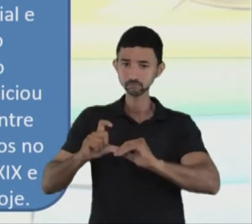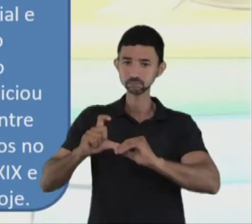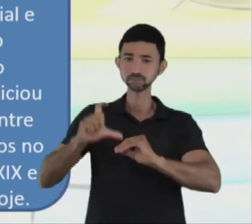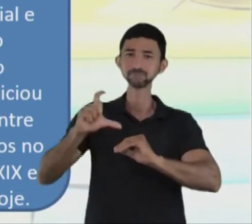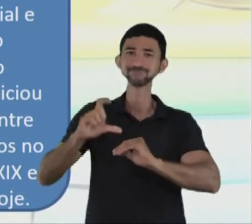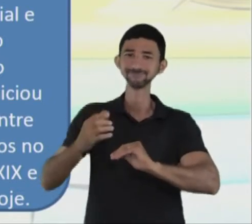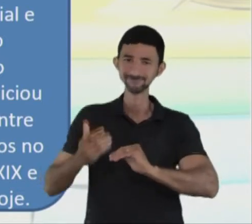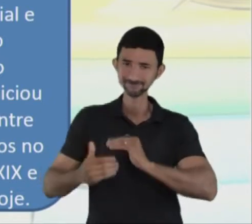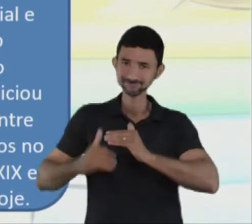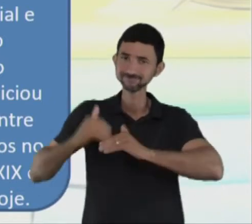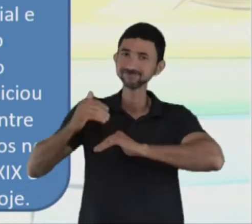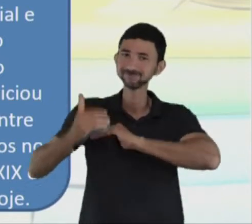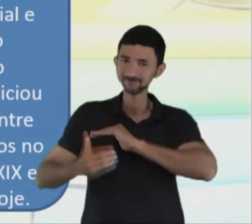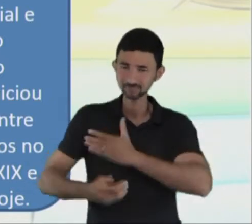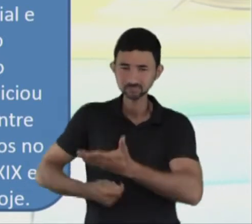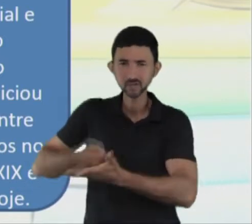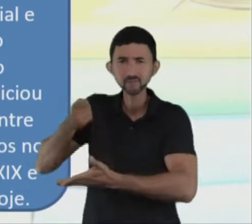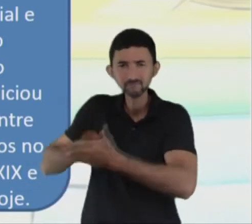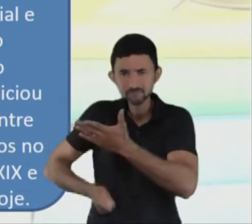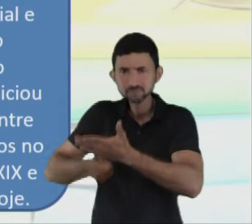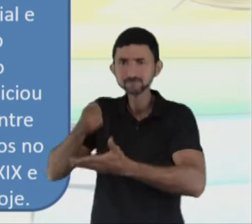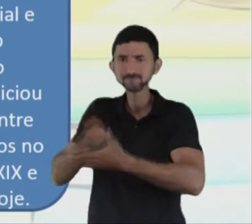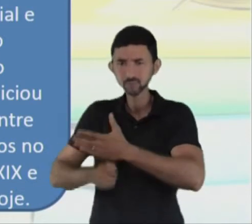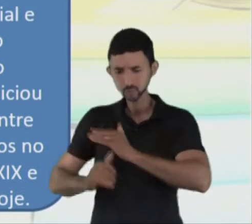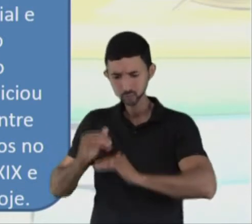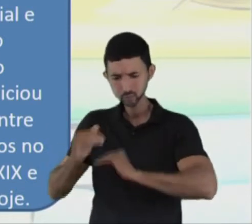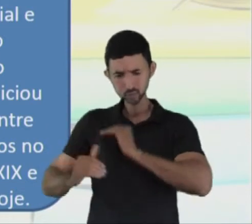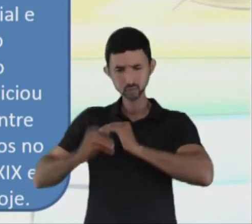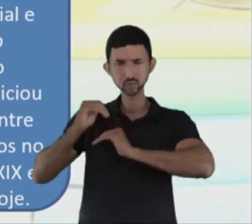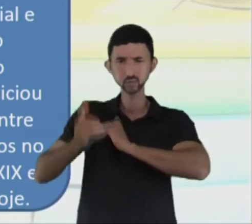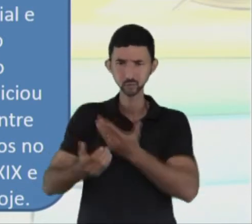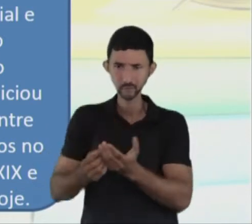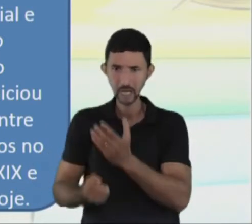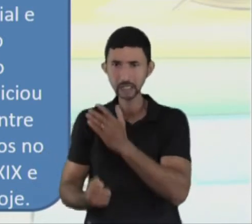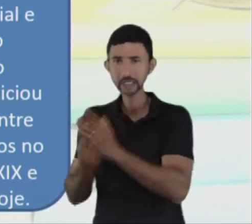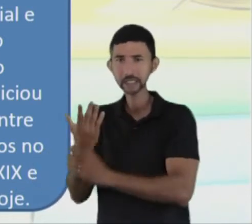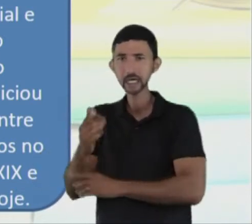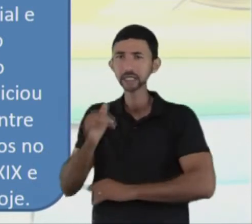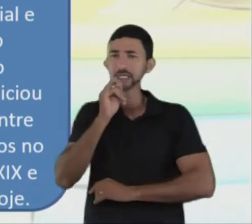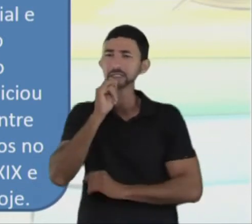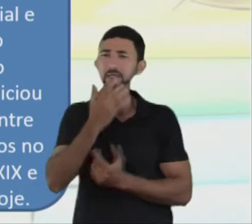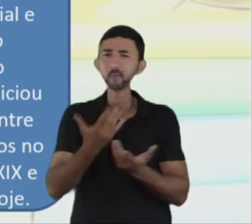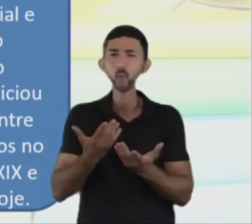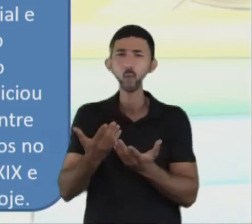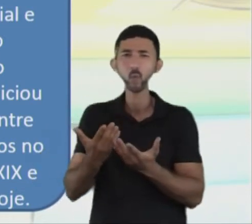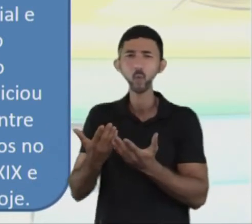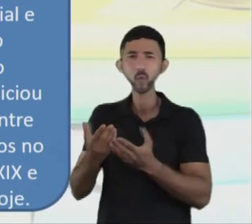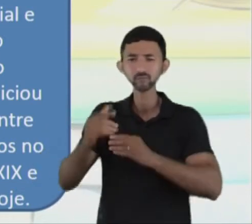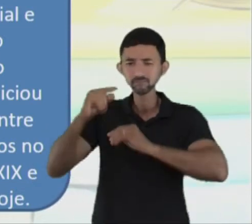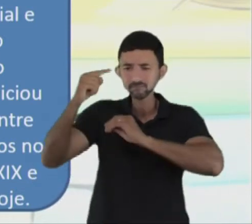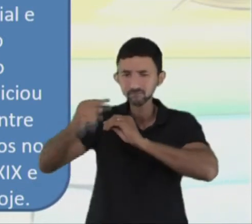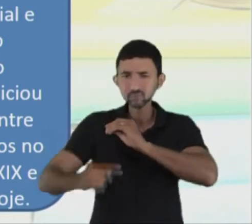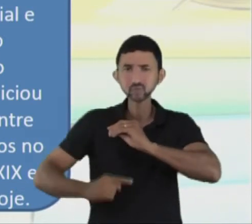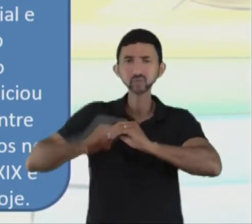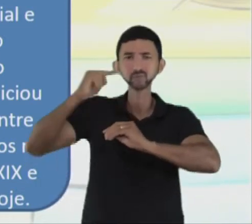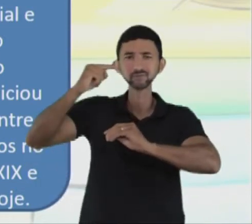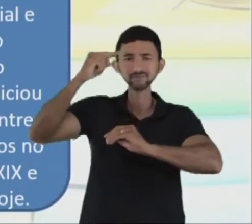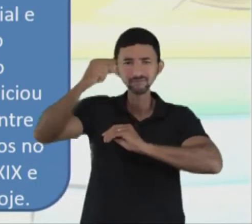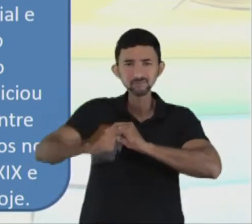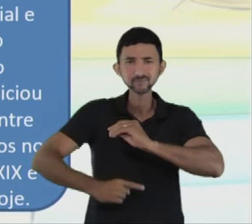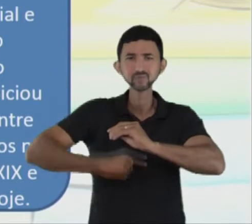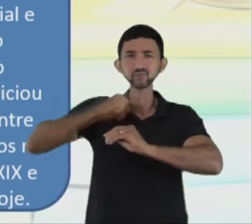e mais mecanismos de exploração vão sendo criados para que esse círculo vicioso